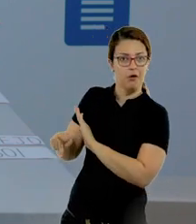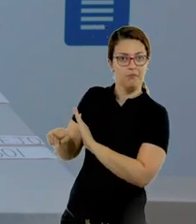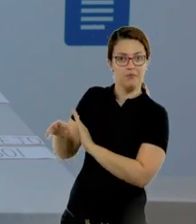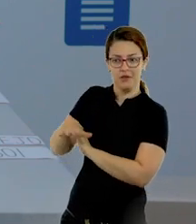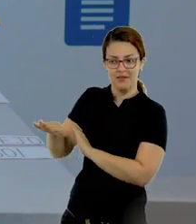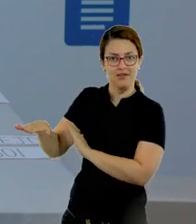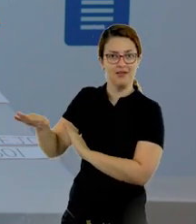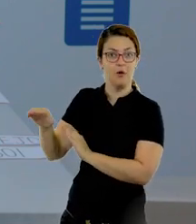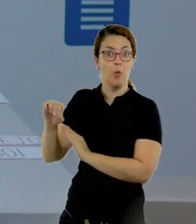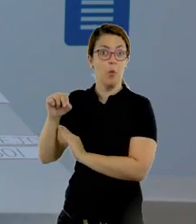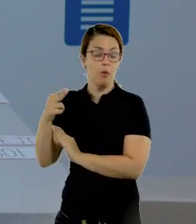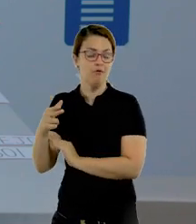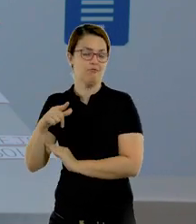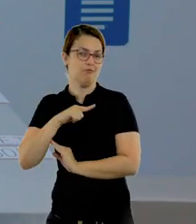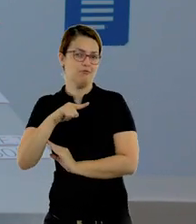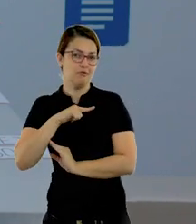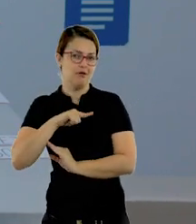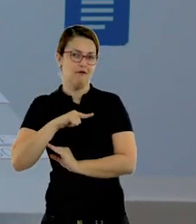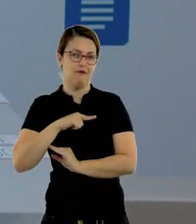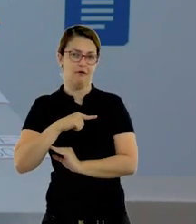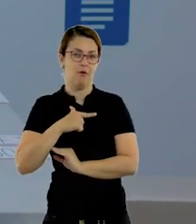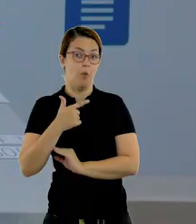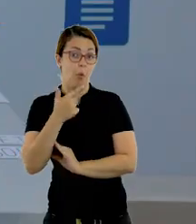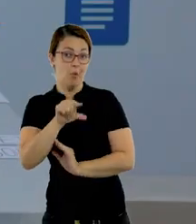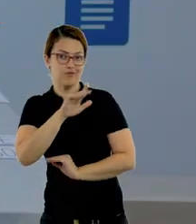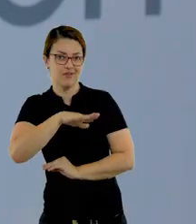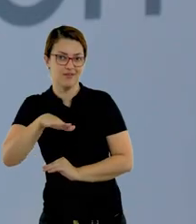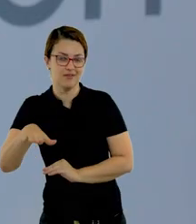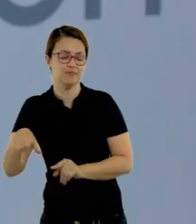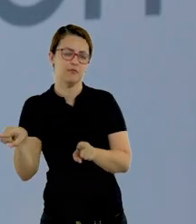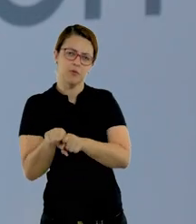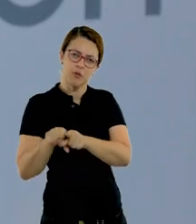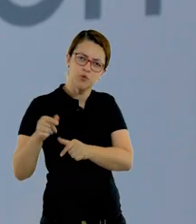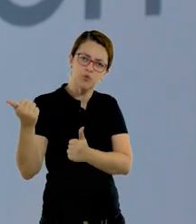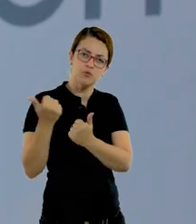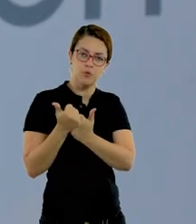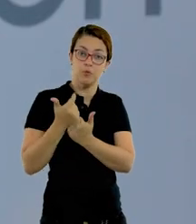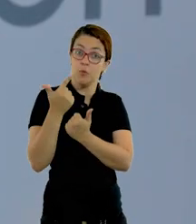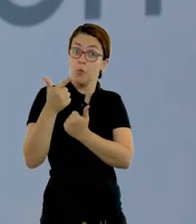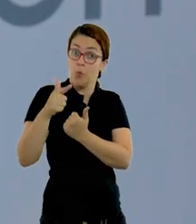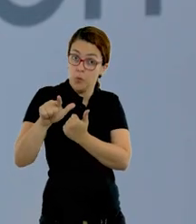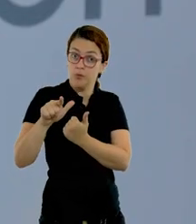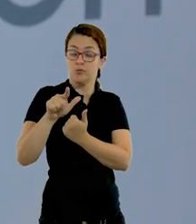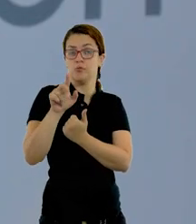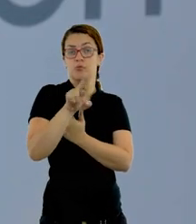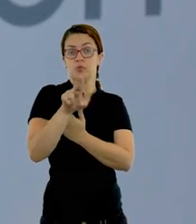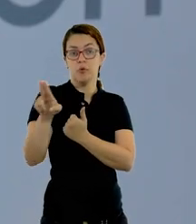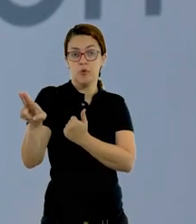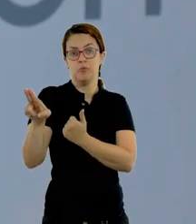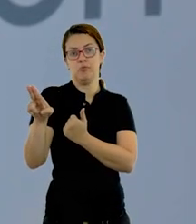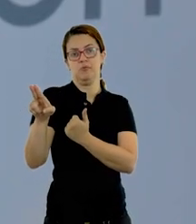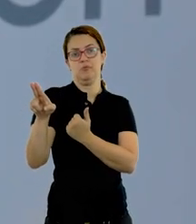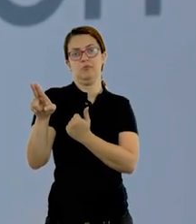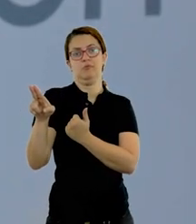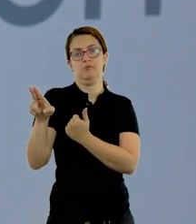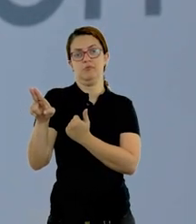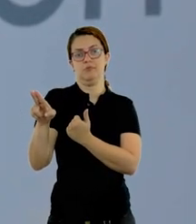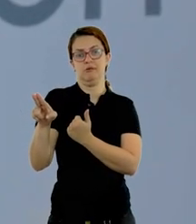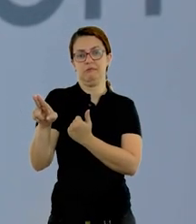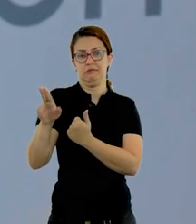criançada pelo nome da criança mesmo, ou se tiver mais crianças na casa, o pai pode substituir essa